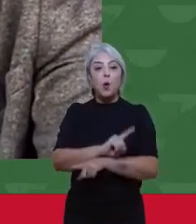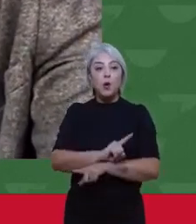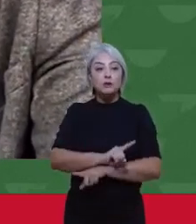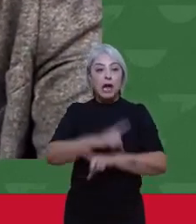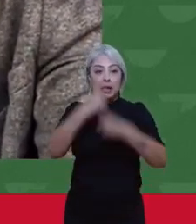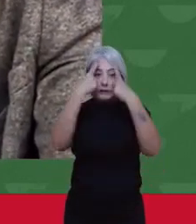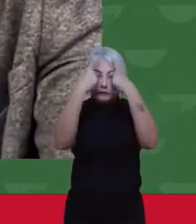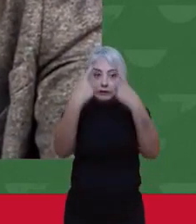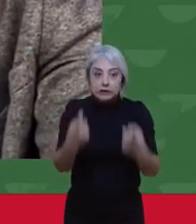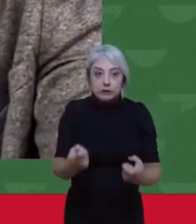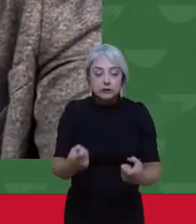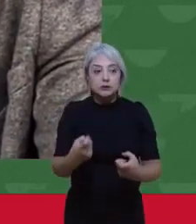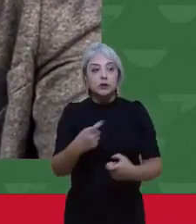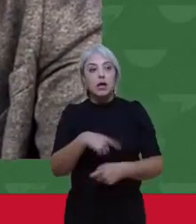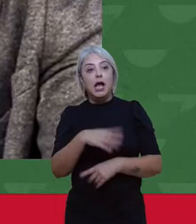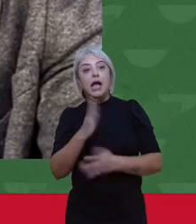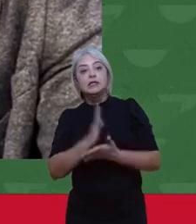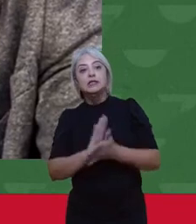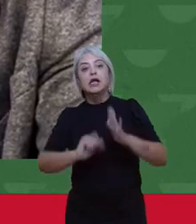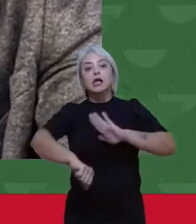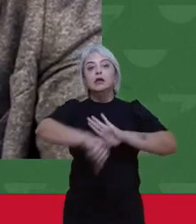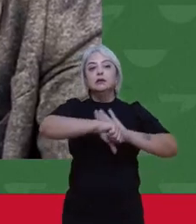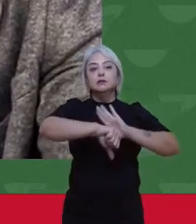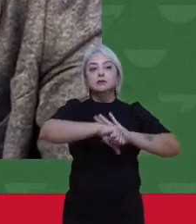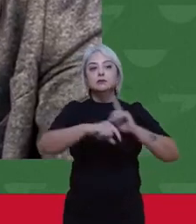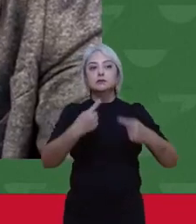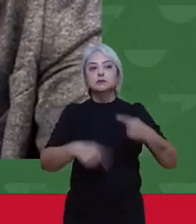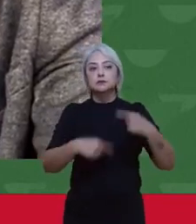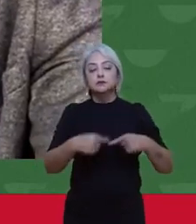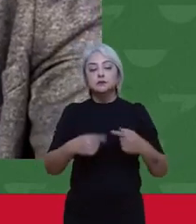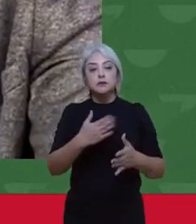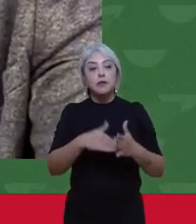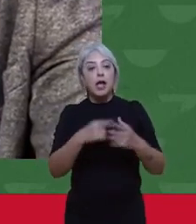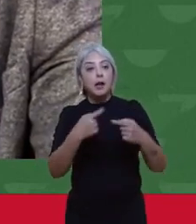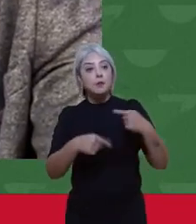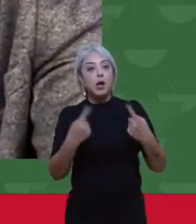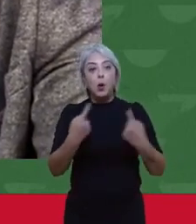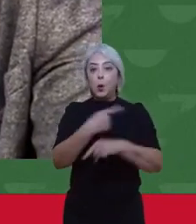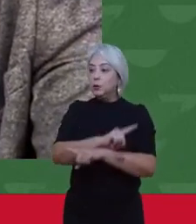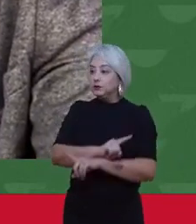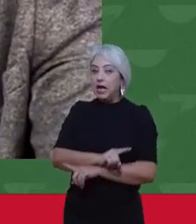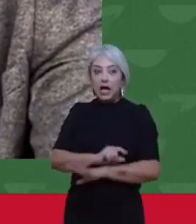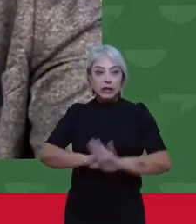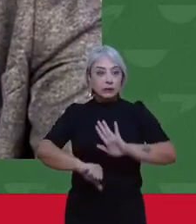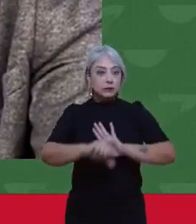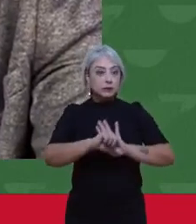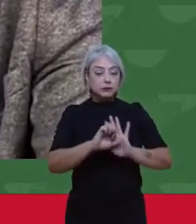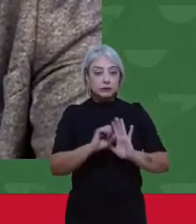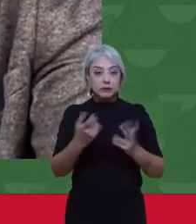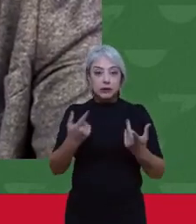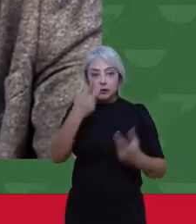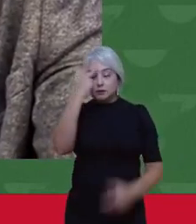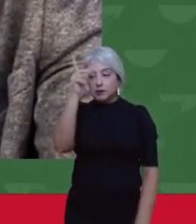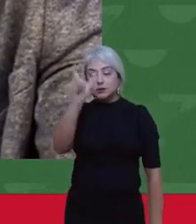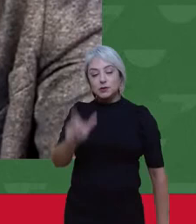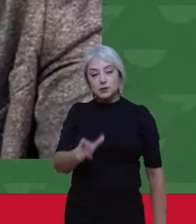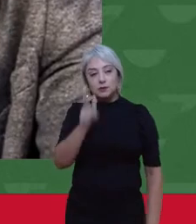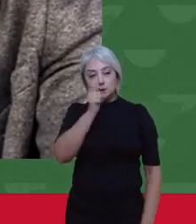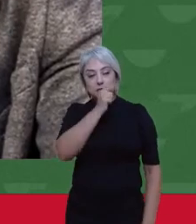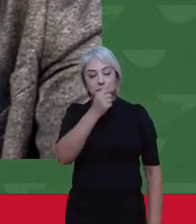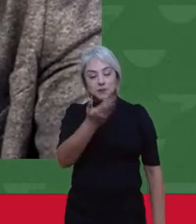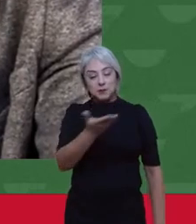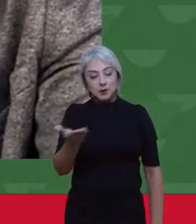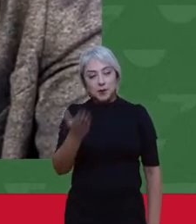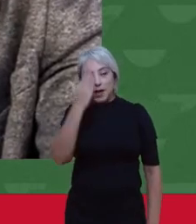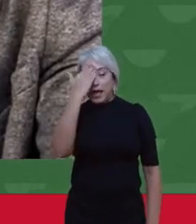barbárie. Embora muita gente queira criminalizar a política como um todo, a política é o contrário da barbárie. Que bom que há pessoas como você na política.